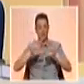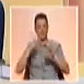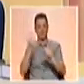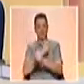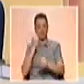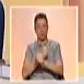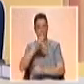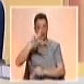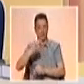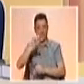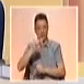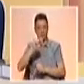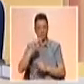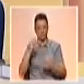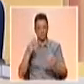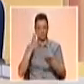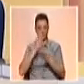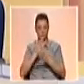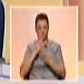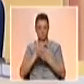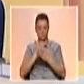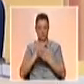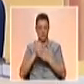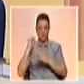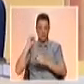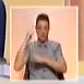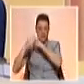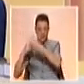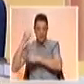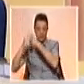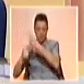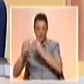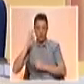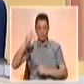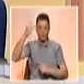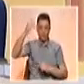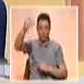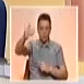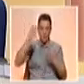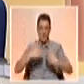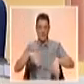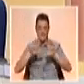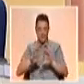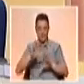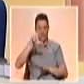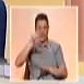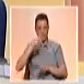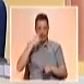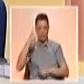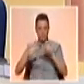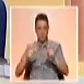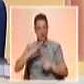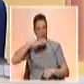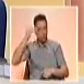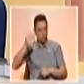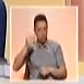também junto, não só, digamos assim, das gerações futuras, mas também com as pessoas já